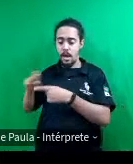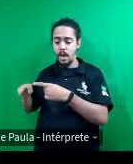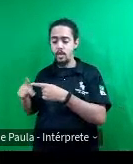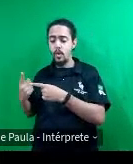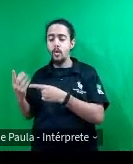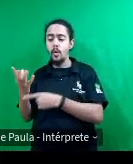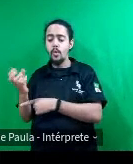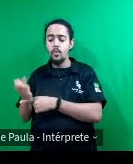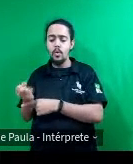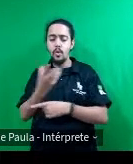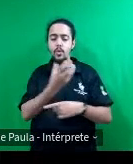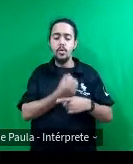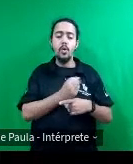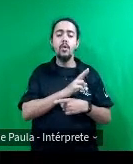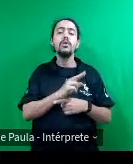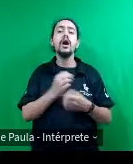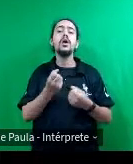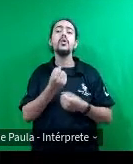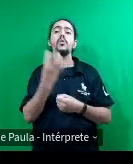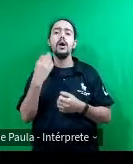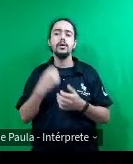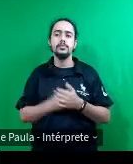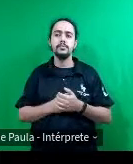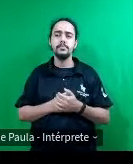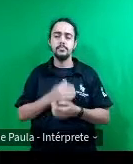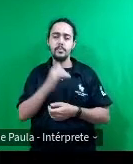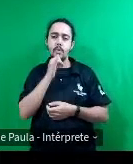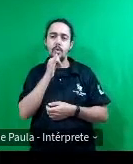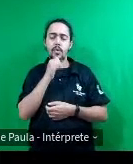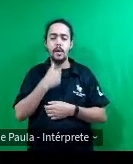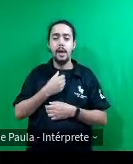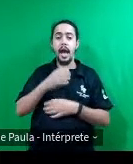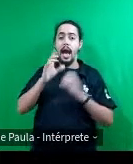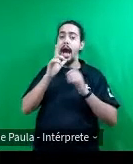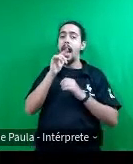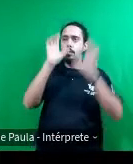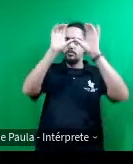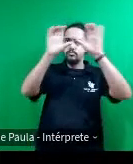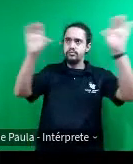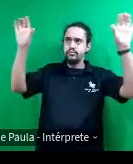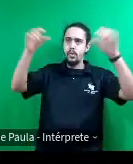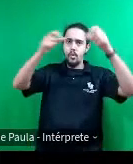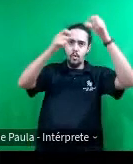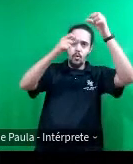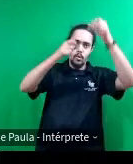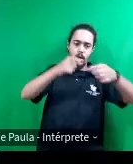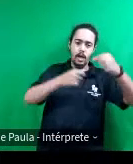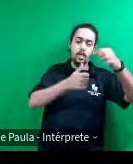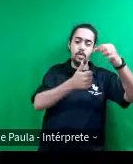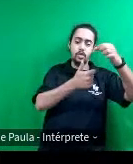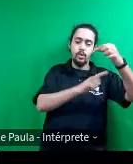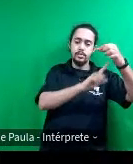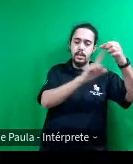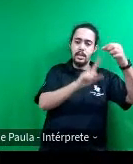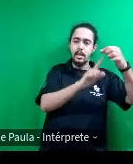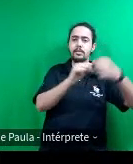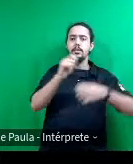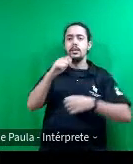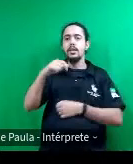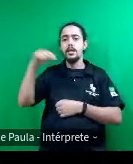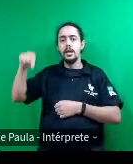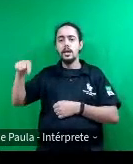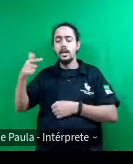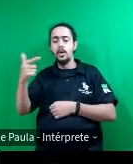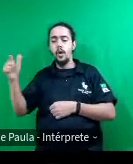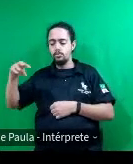12. Está chegando um cano d'água lá, com 12 litros por segundo. Né? Por um cano vai descer uma quantidade, pelo outro cano vai descer outra quantidade, de